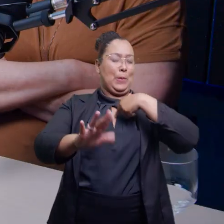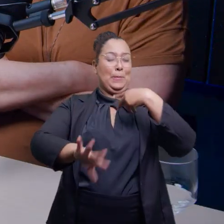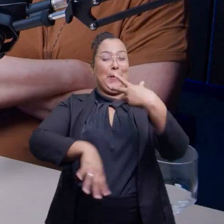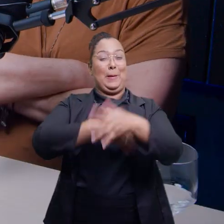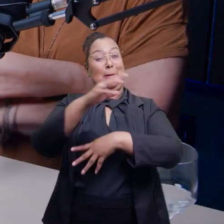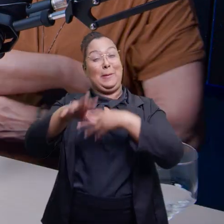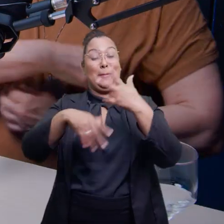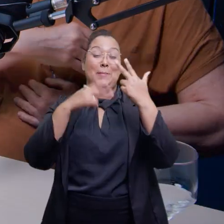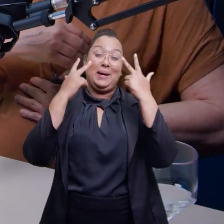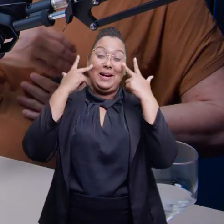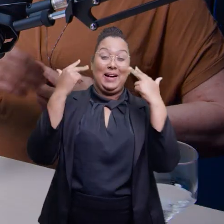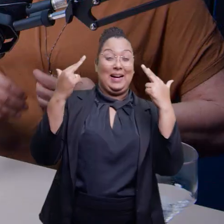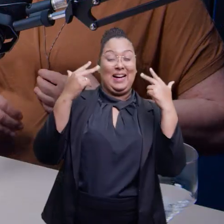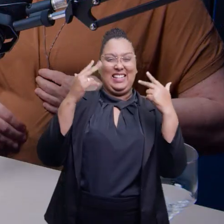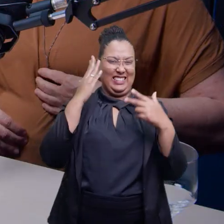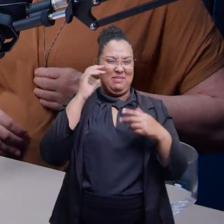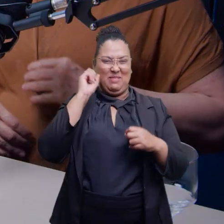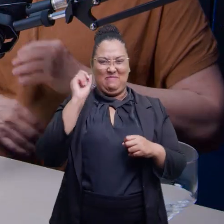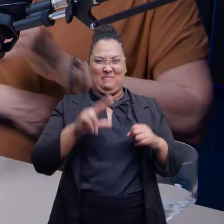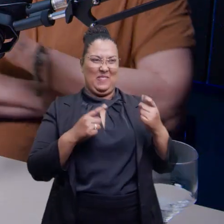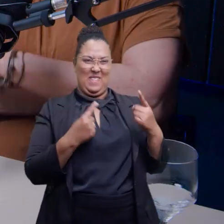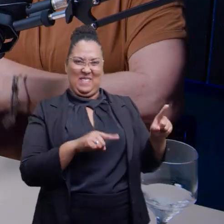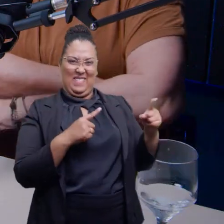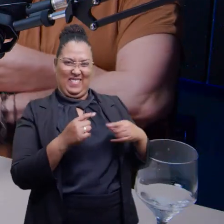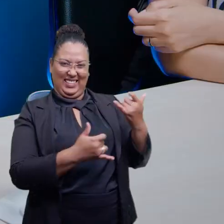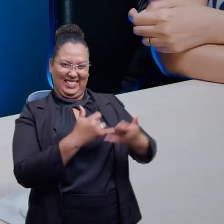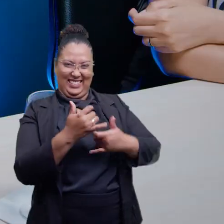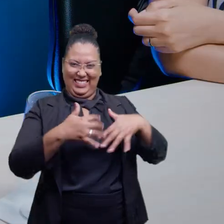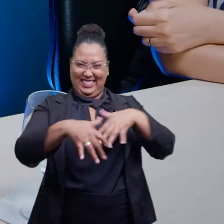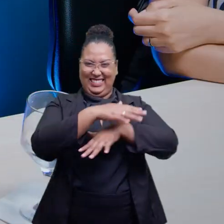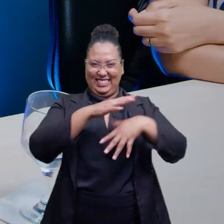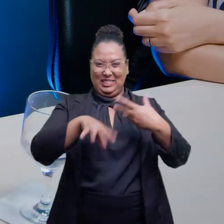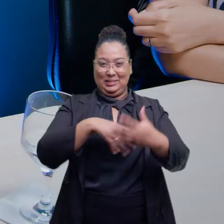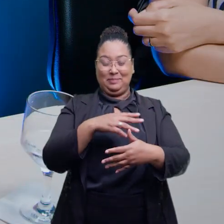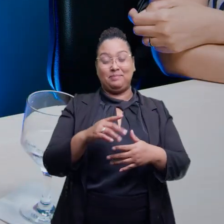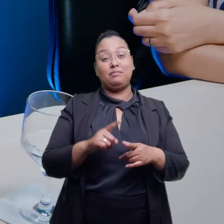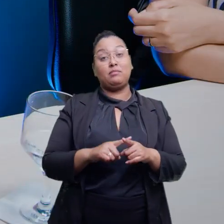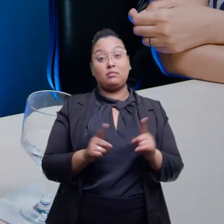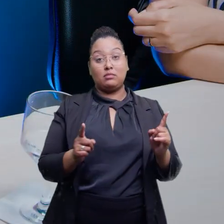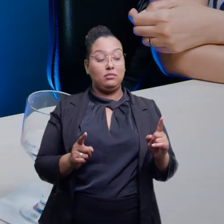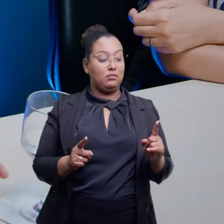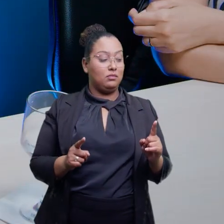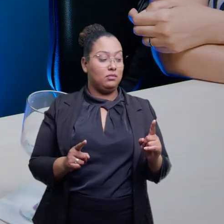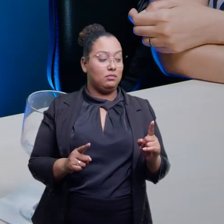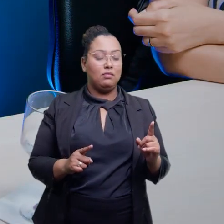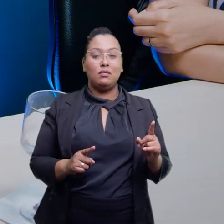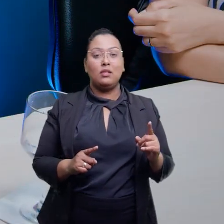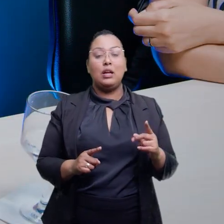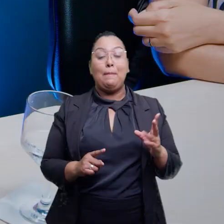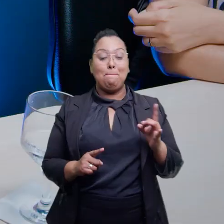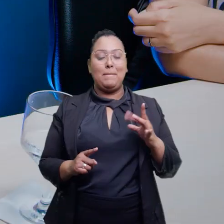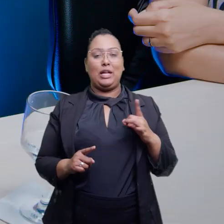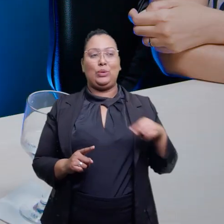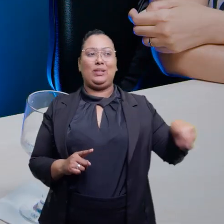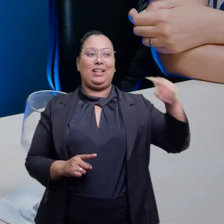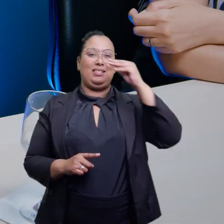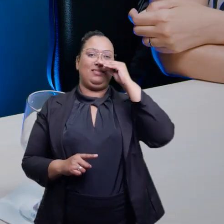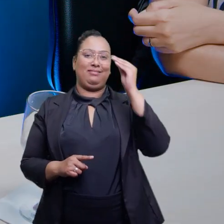bem arteira, então eu aprontava com as famílias também. Mas é o medo de ser